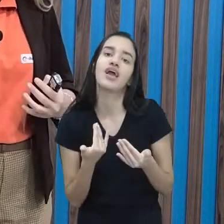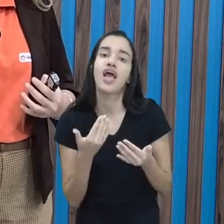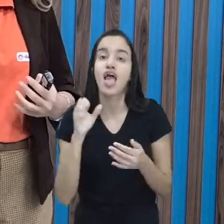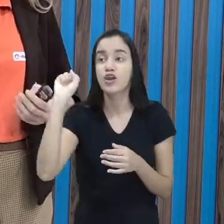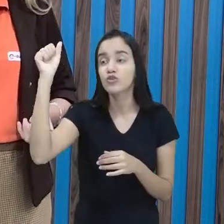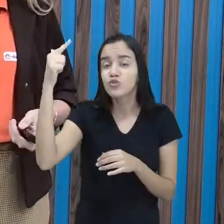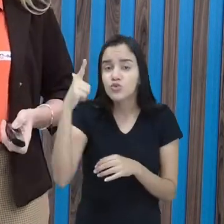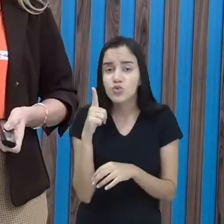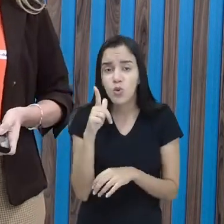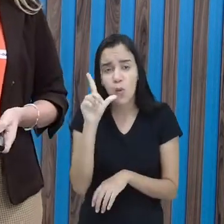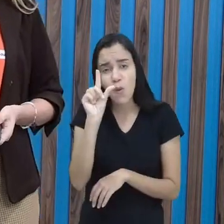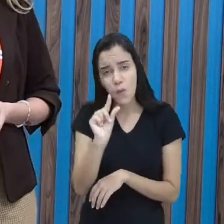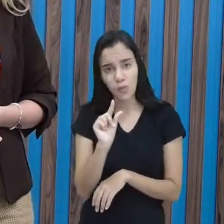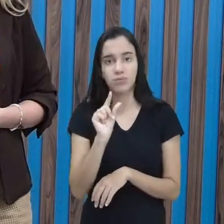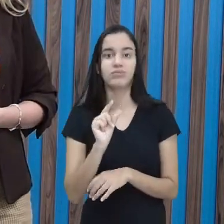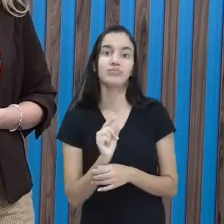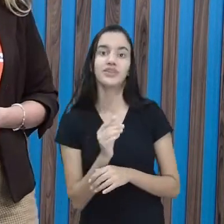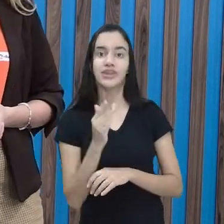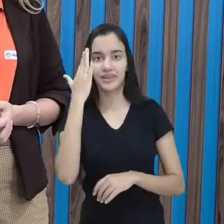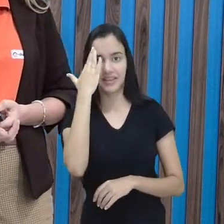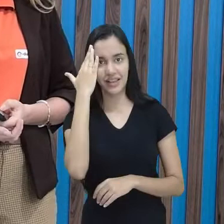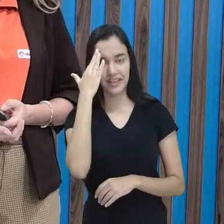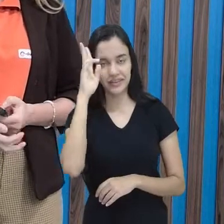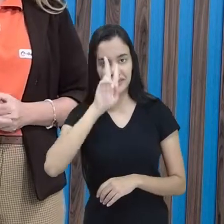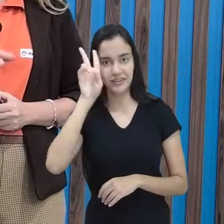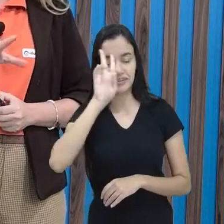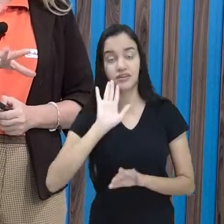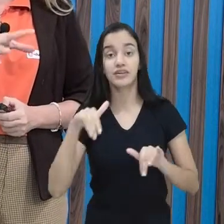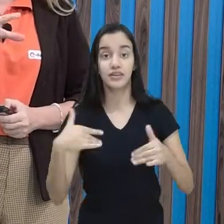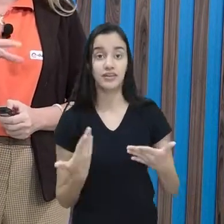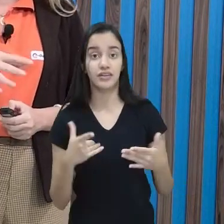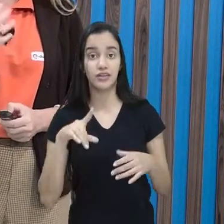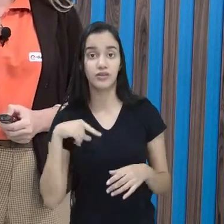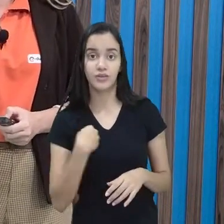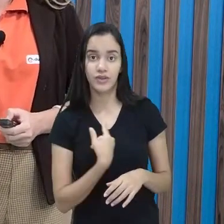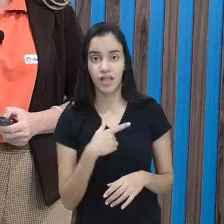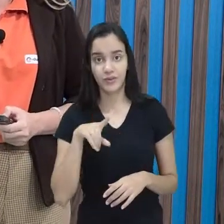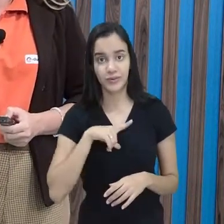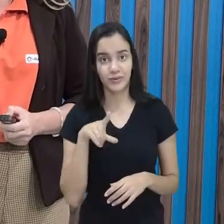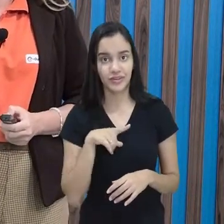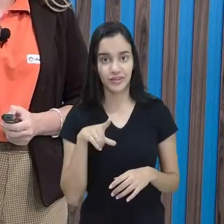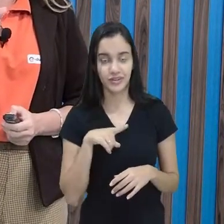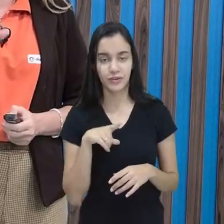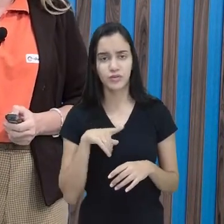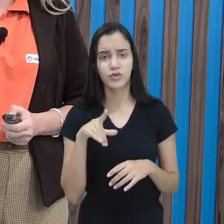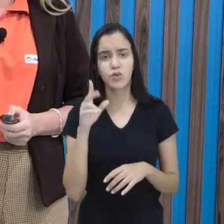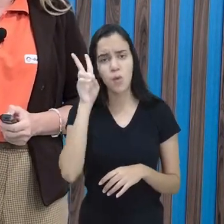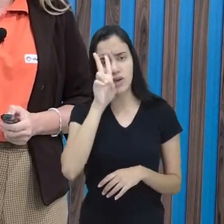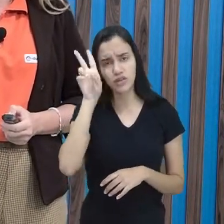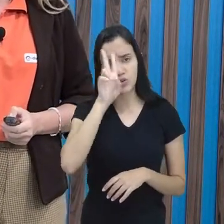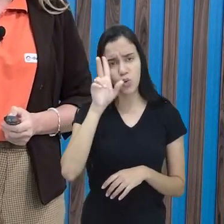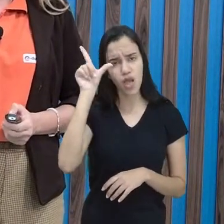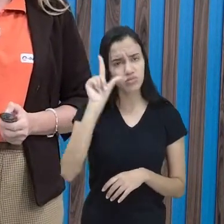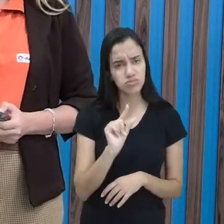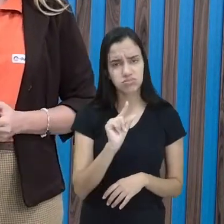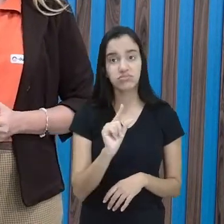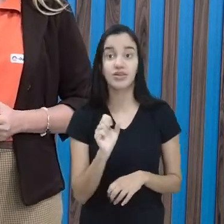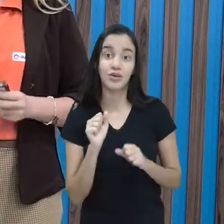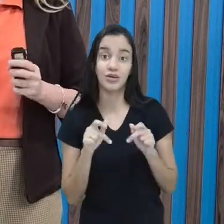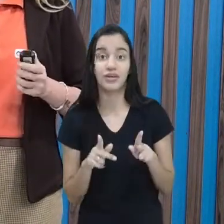sol pequenininho. Entenderam a historinha? Então aí temos uma tirinha, uma história curtinha,